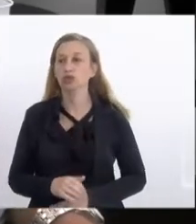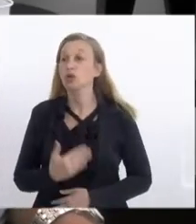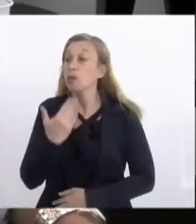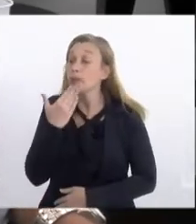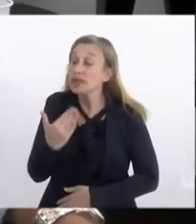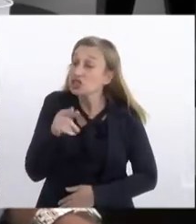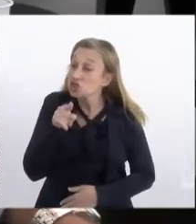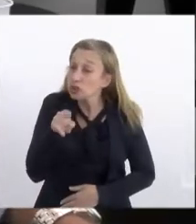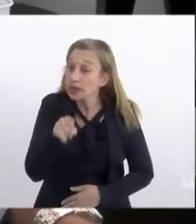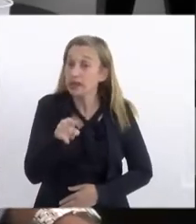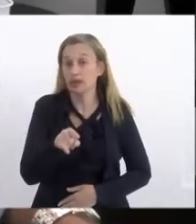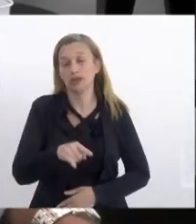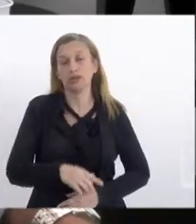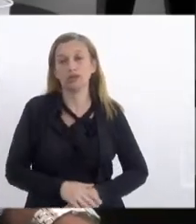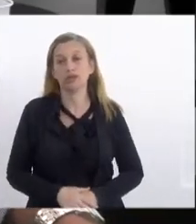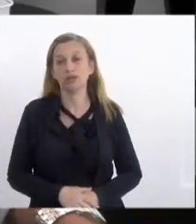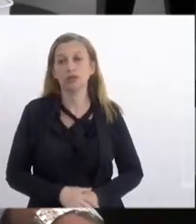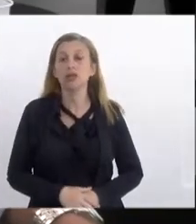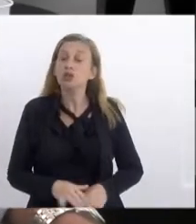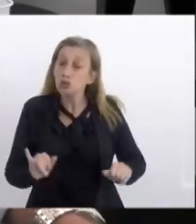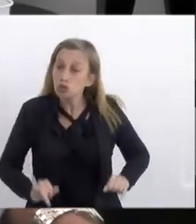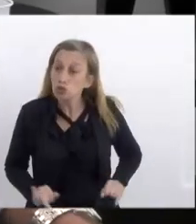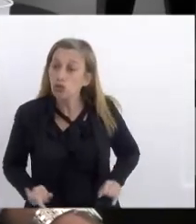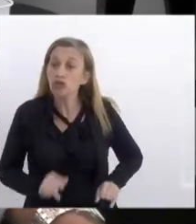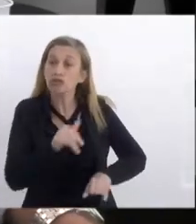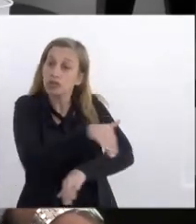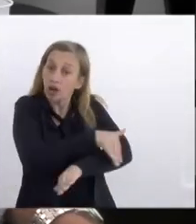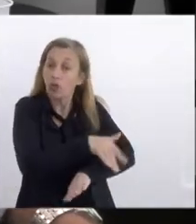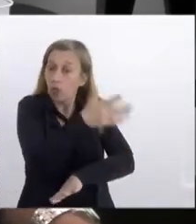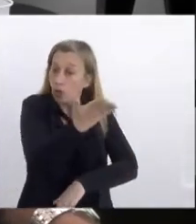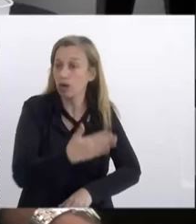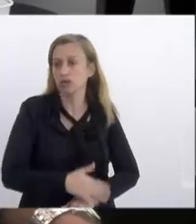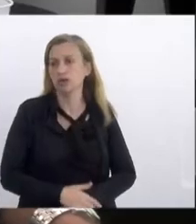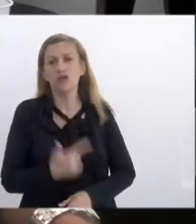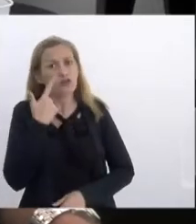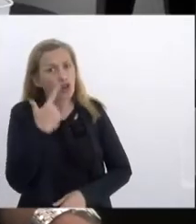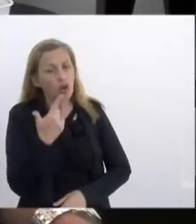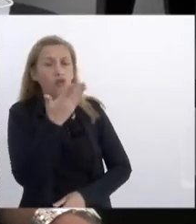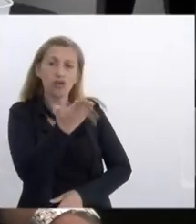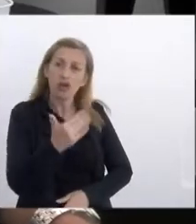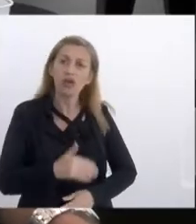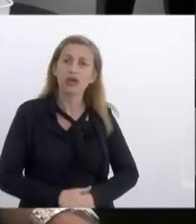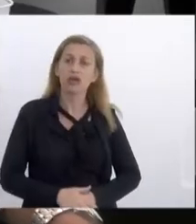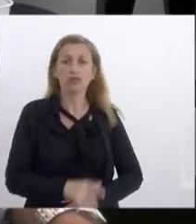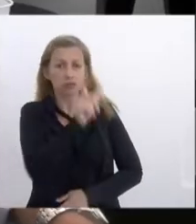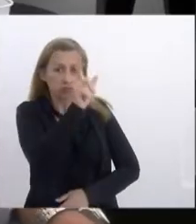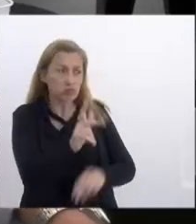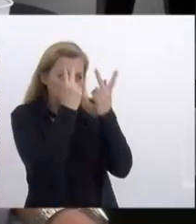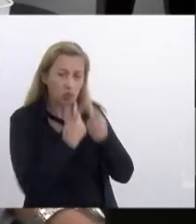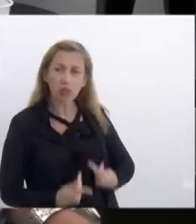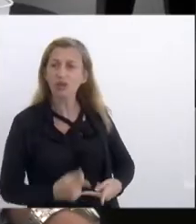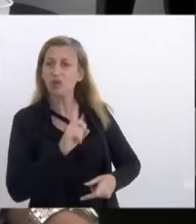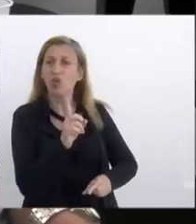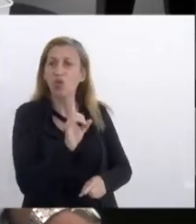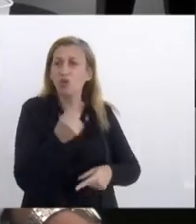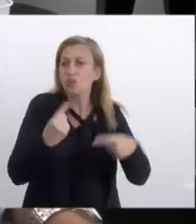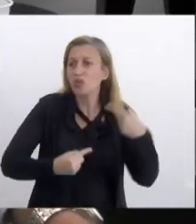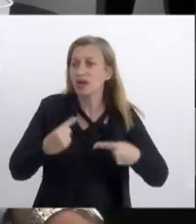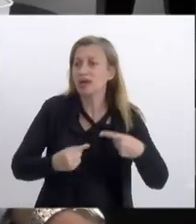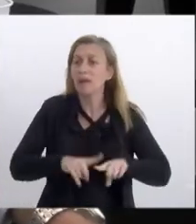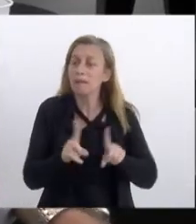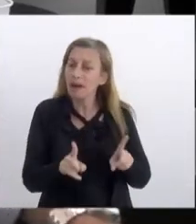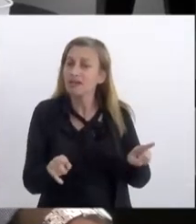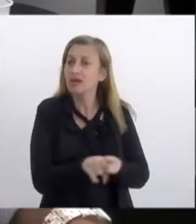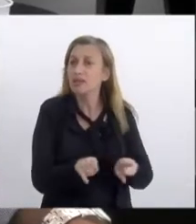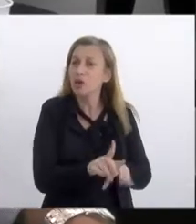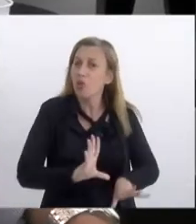aqui pelos dependentes químicos que estão sofrendo na rua, né, que nós venhamos olhar para esse ser humano não só com política, mas